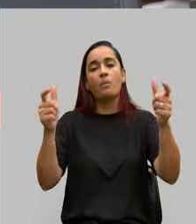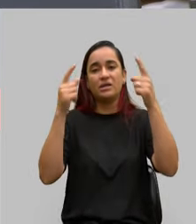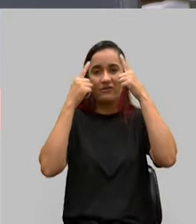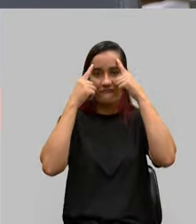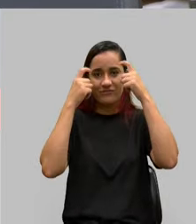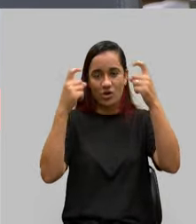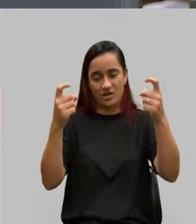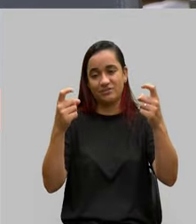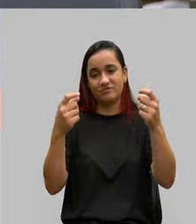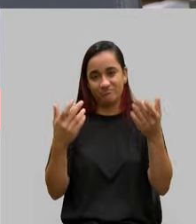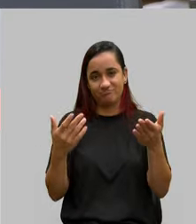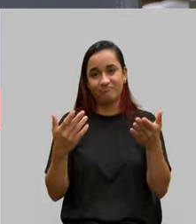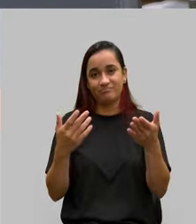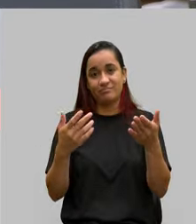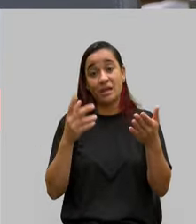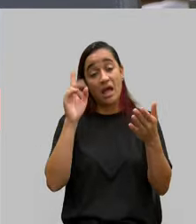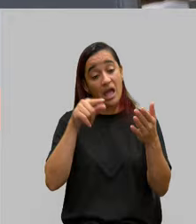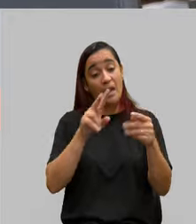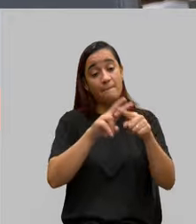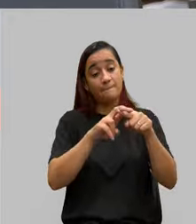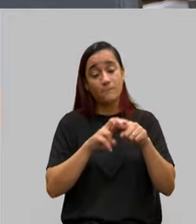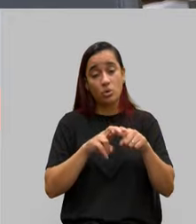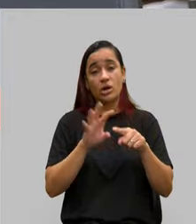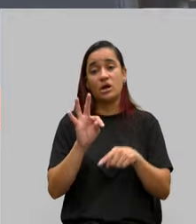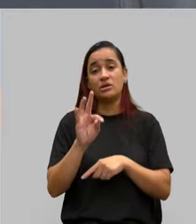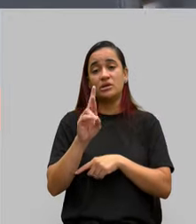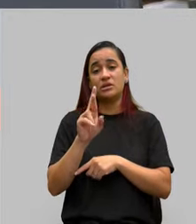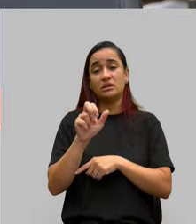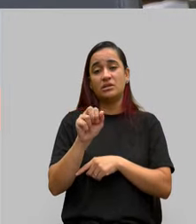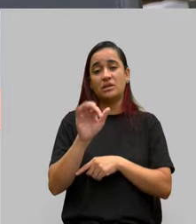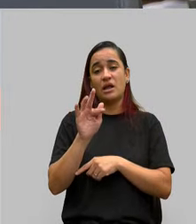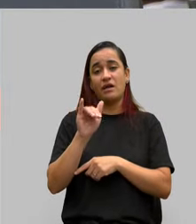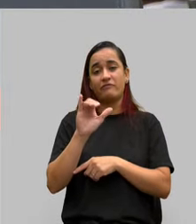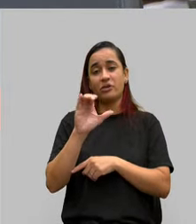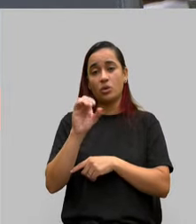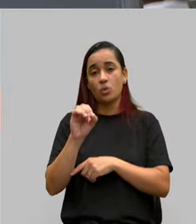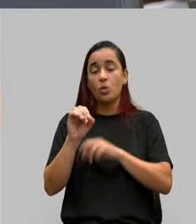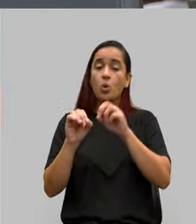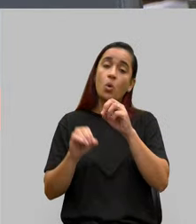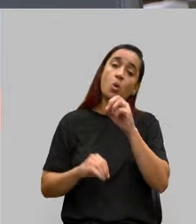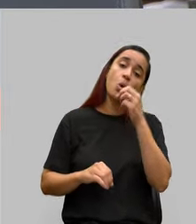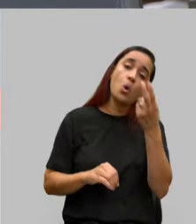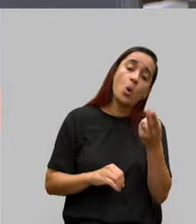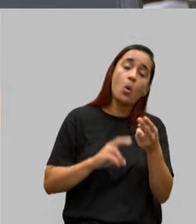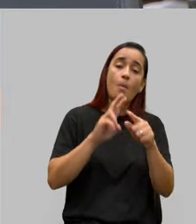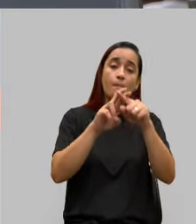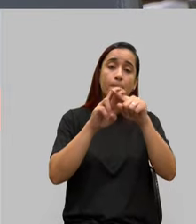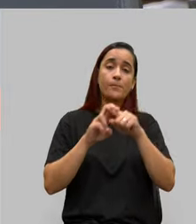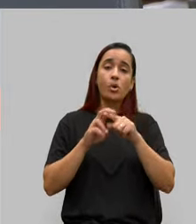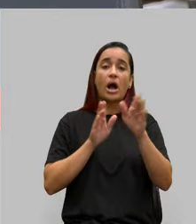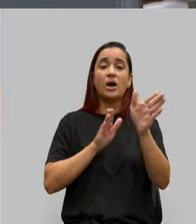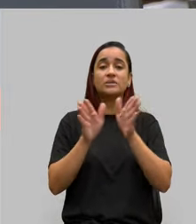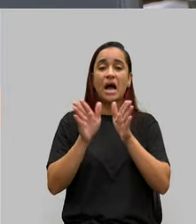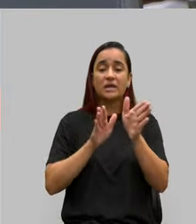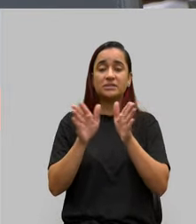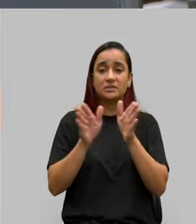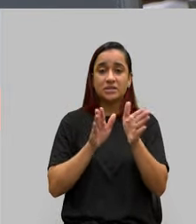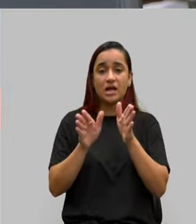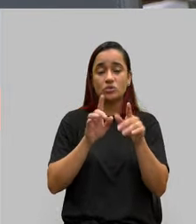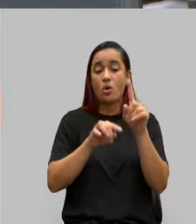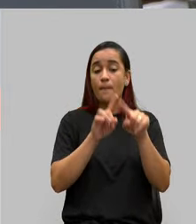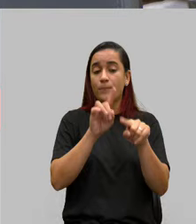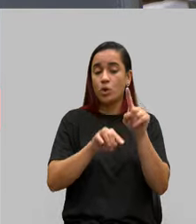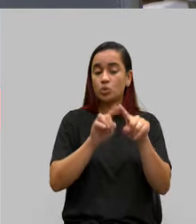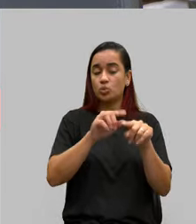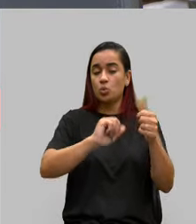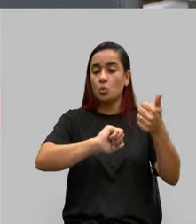pelo o tráfego quer pela eh o acesso a produtos de qualidade